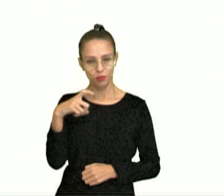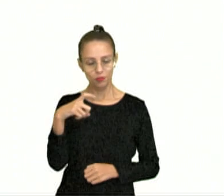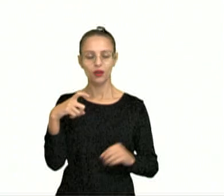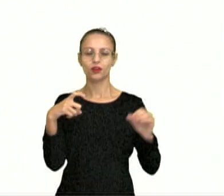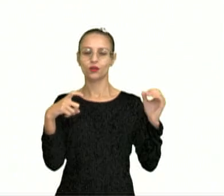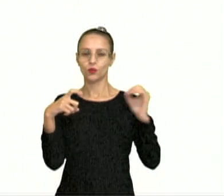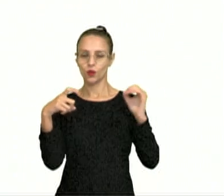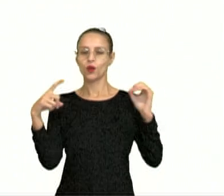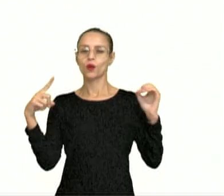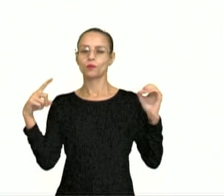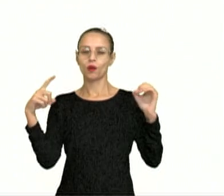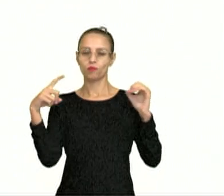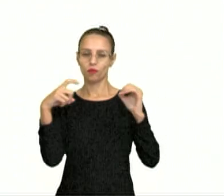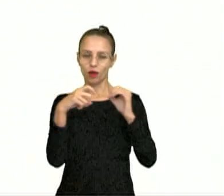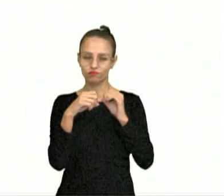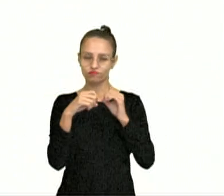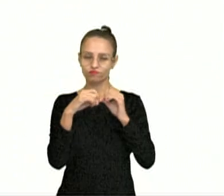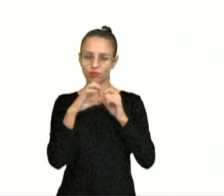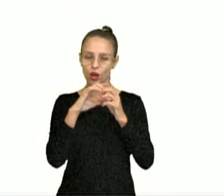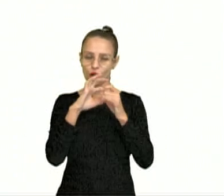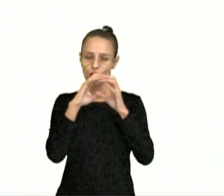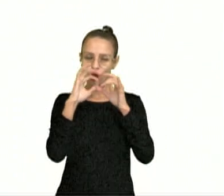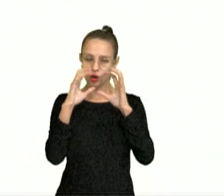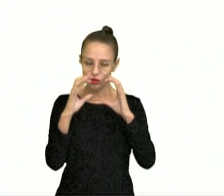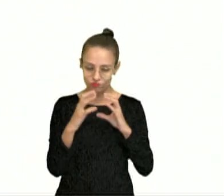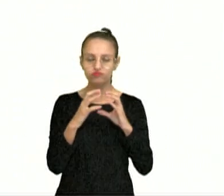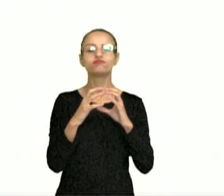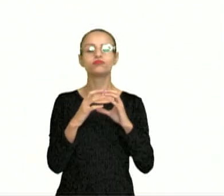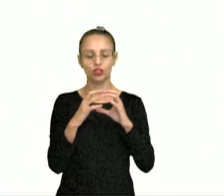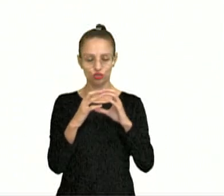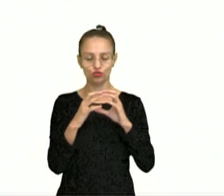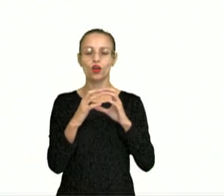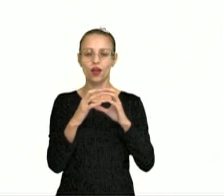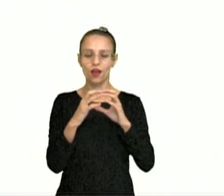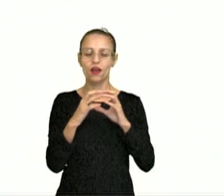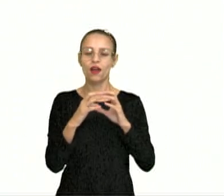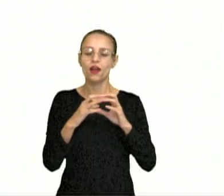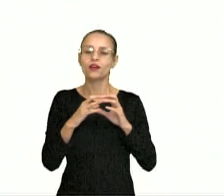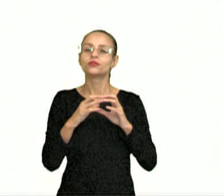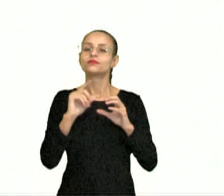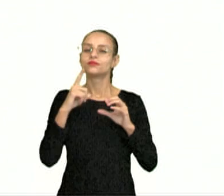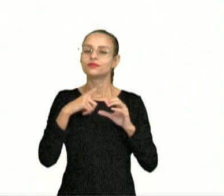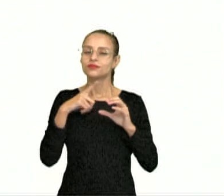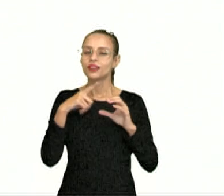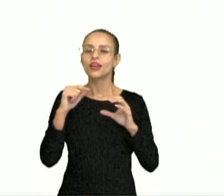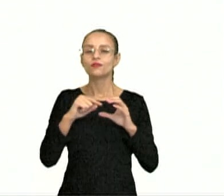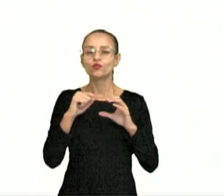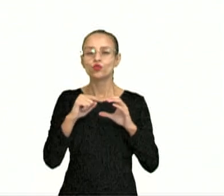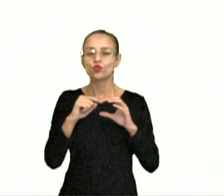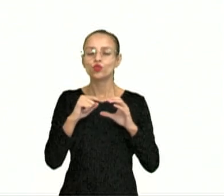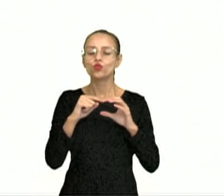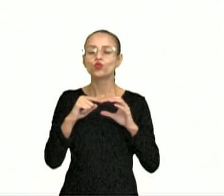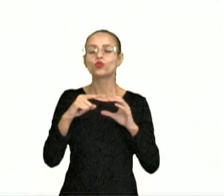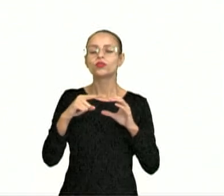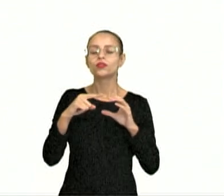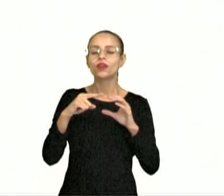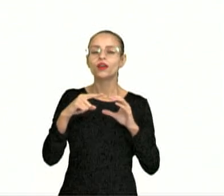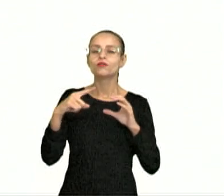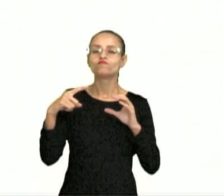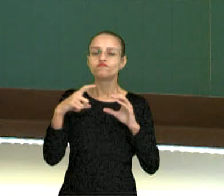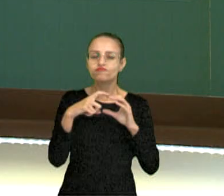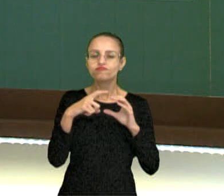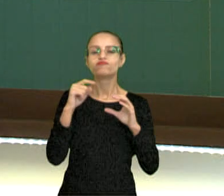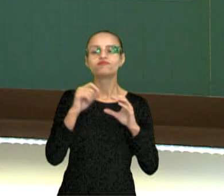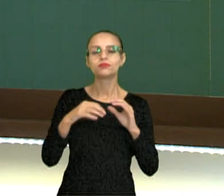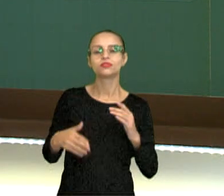o gameta feminino, se encontraram, ocorreu a fecundação, teve a formação do zigoto ou do ovo,